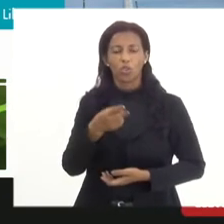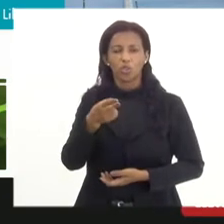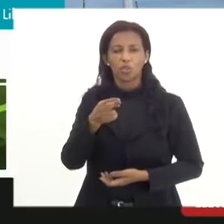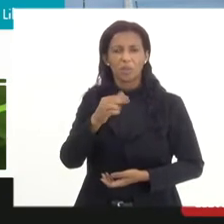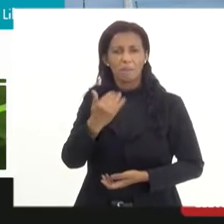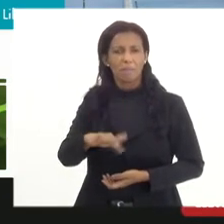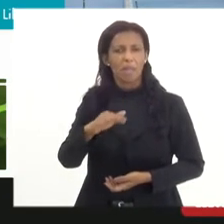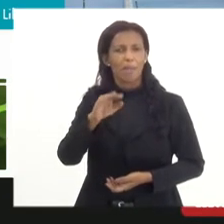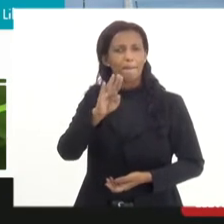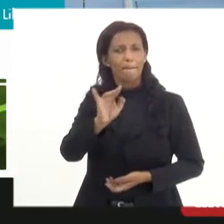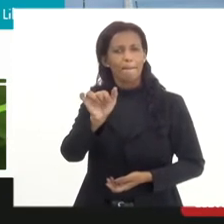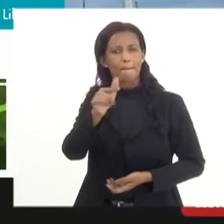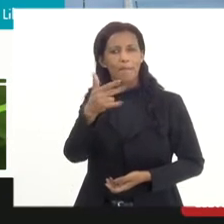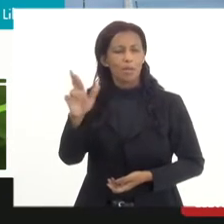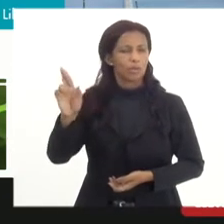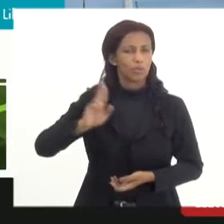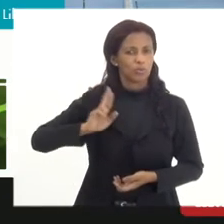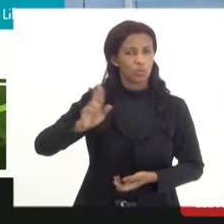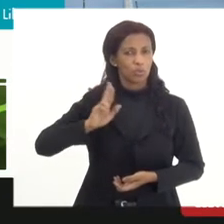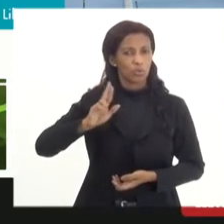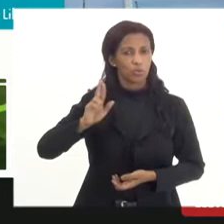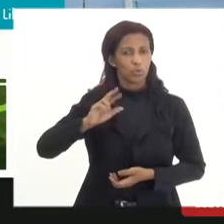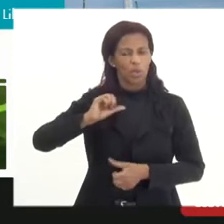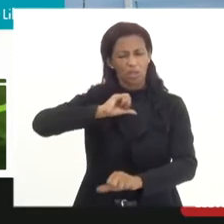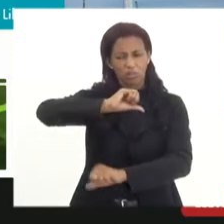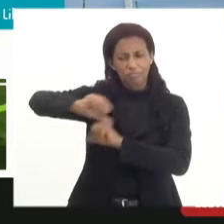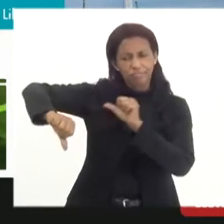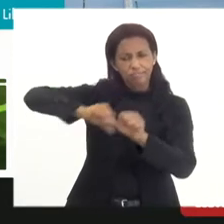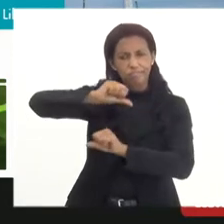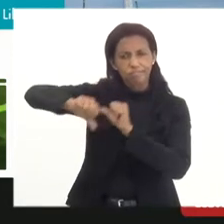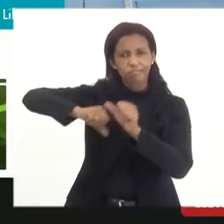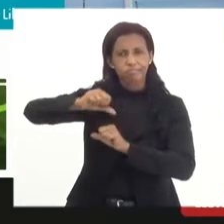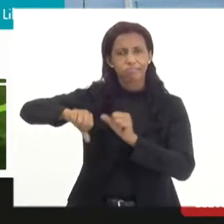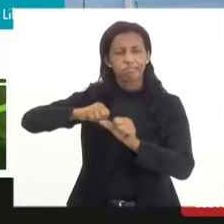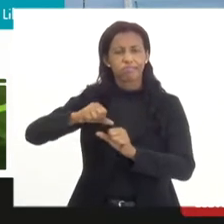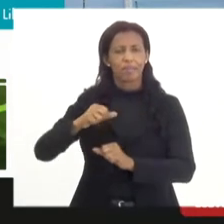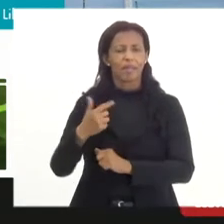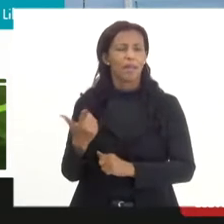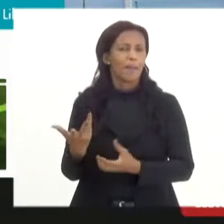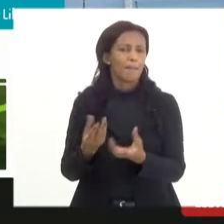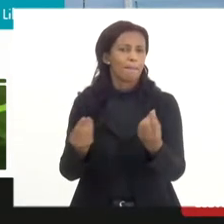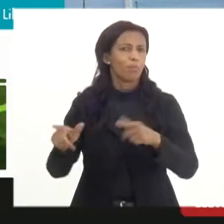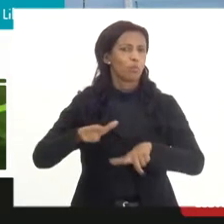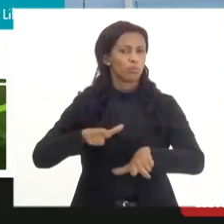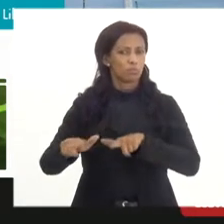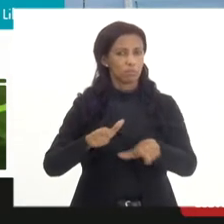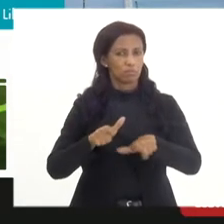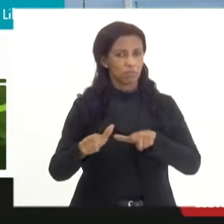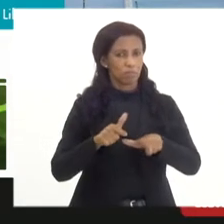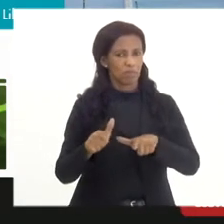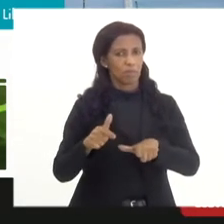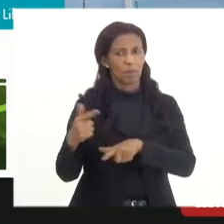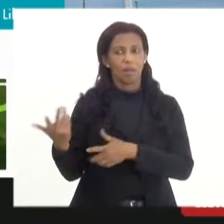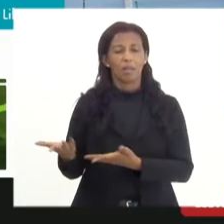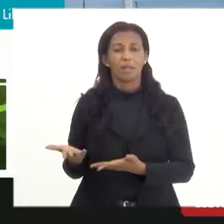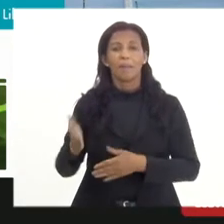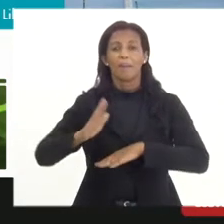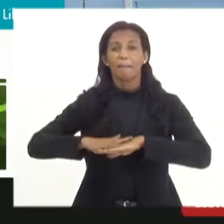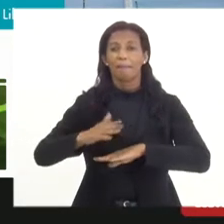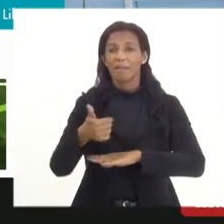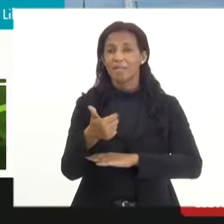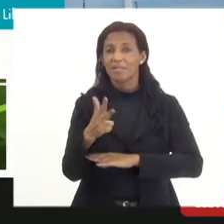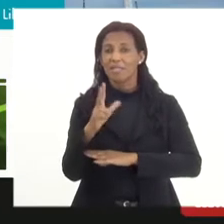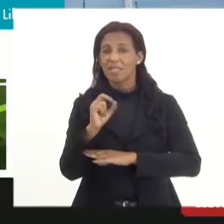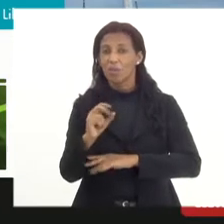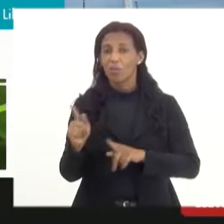R$2,5 bilhões, gerando atualmente 1.800 empregos diretos durante a fase de construção. E são esperados mais 150